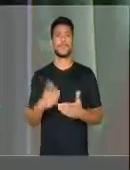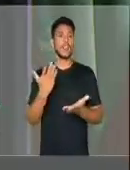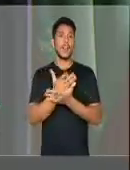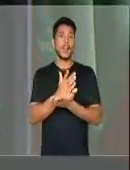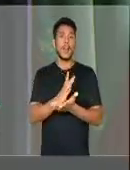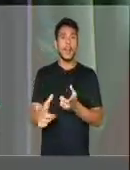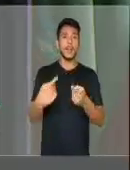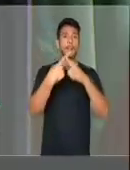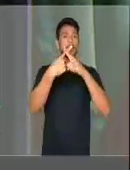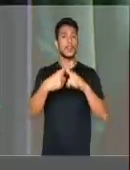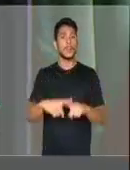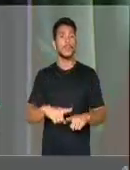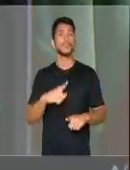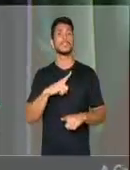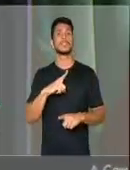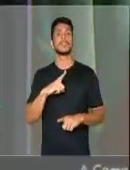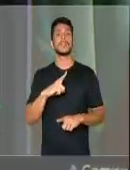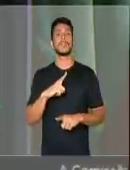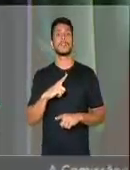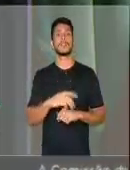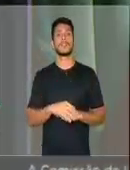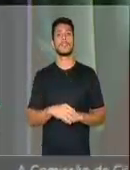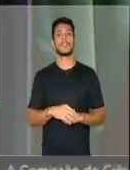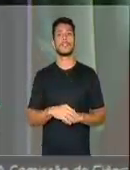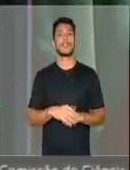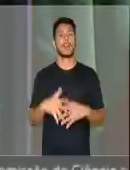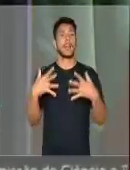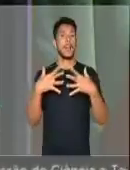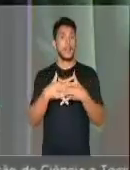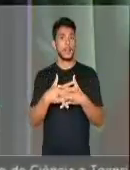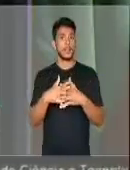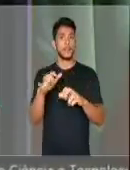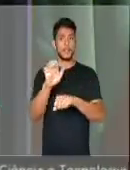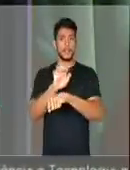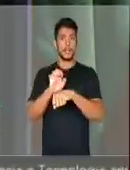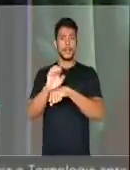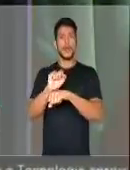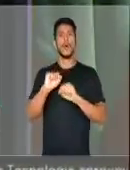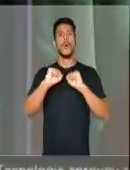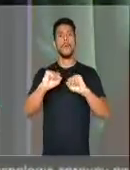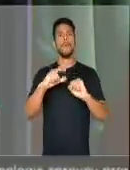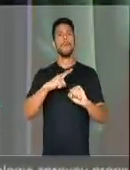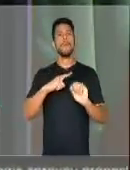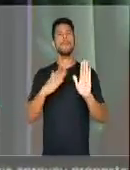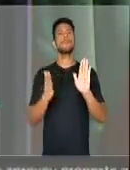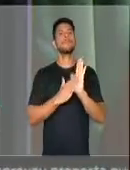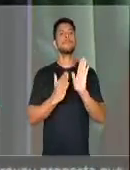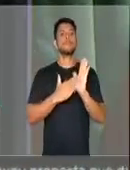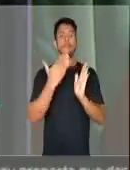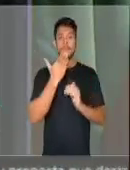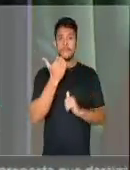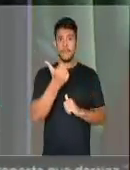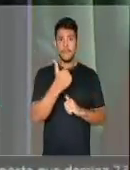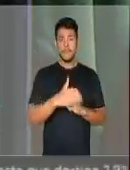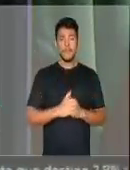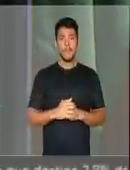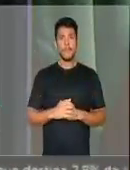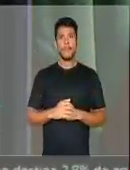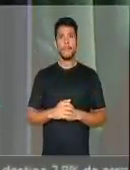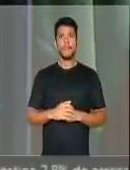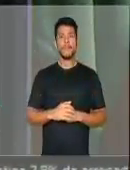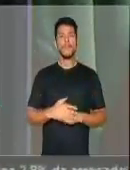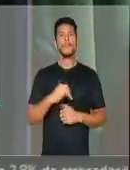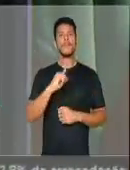competitivo do certame e impedindo que o Estado possa obter uma melhor proposta no chamamento, vez que